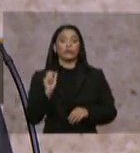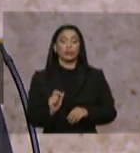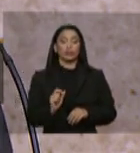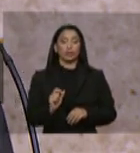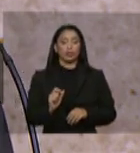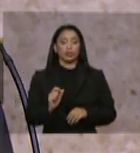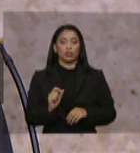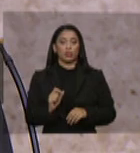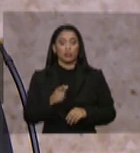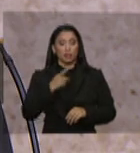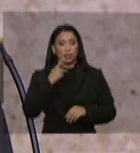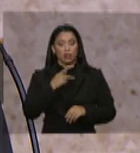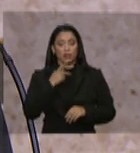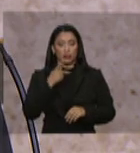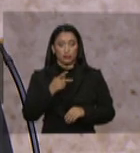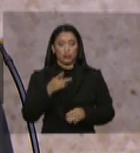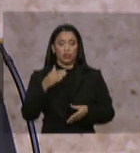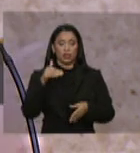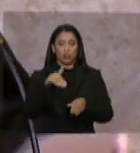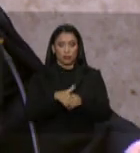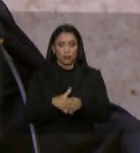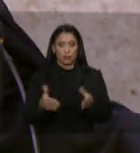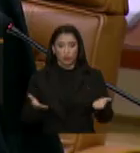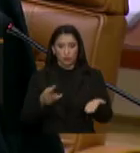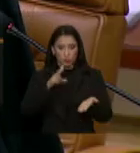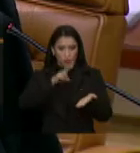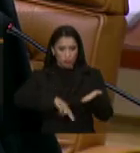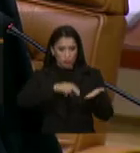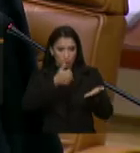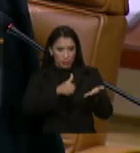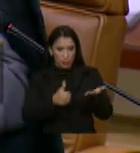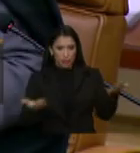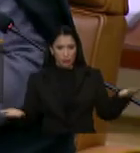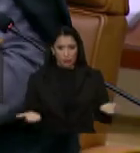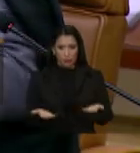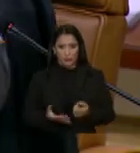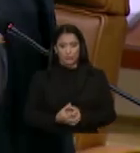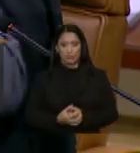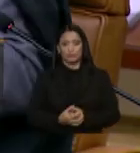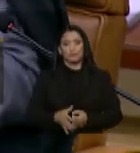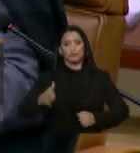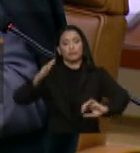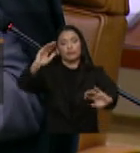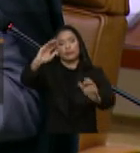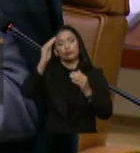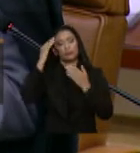com a palavra para proferir seu voto visto Obrigado presidente